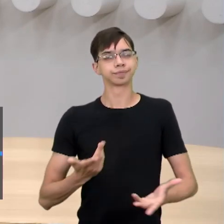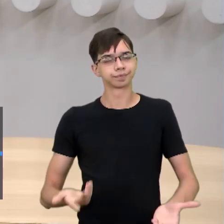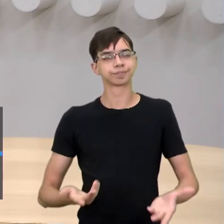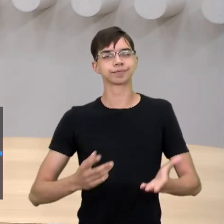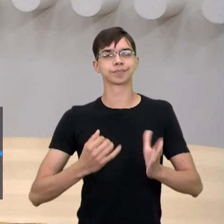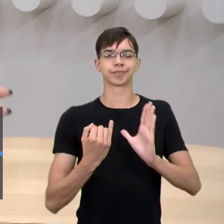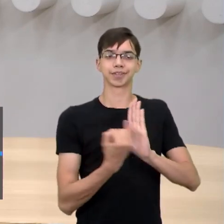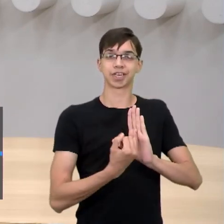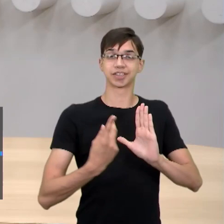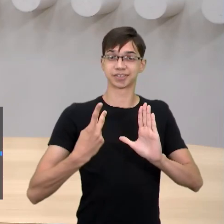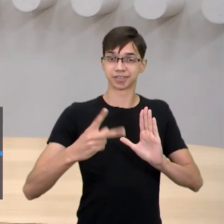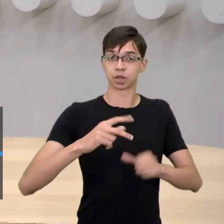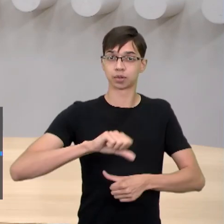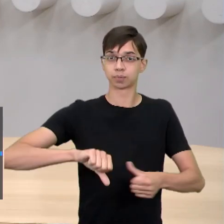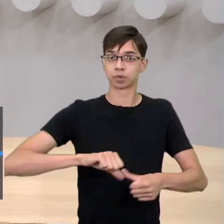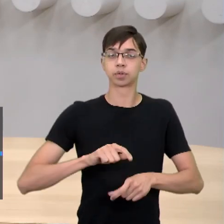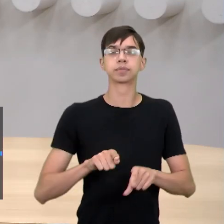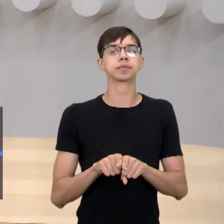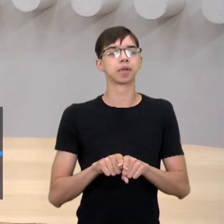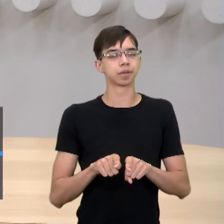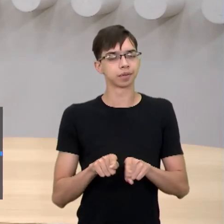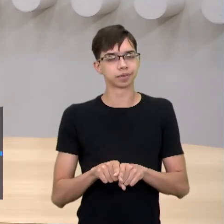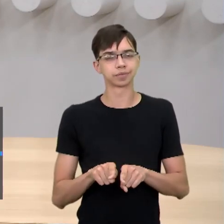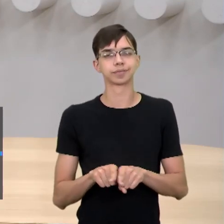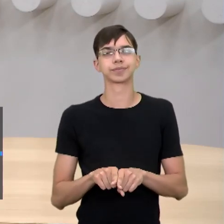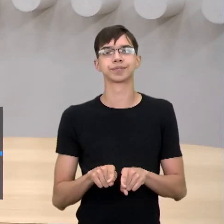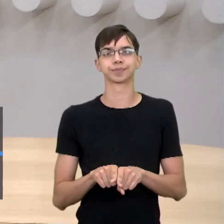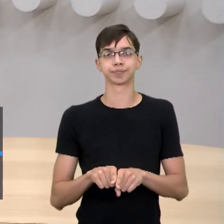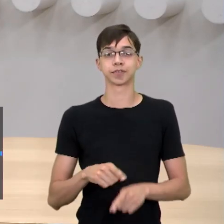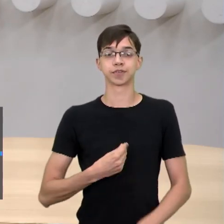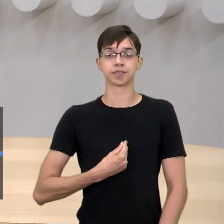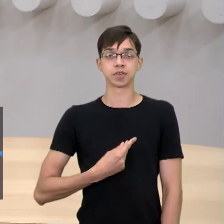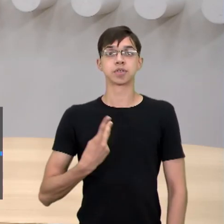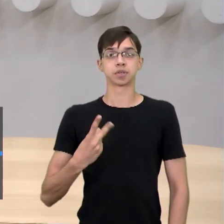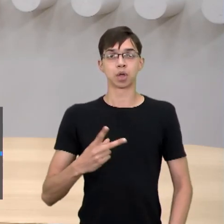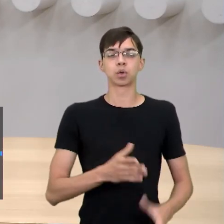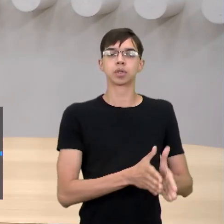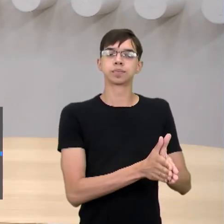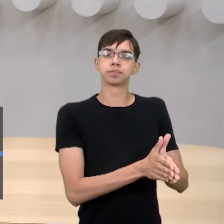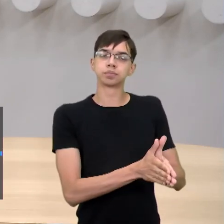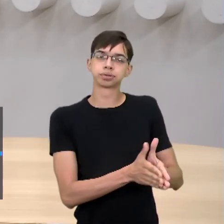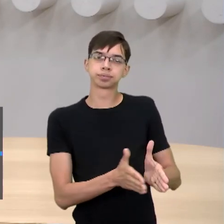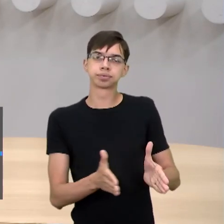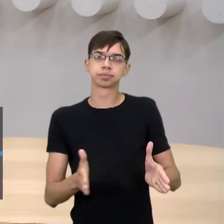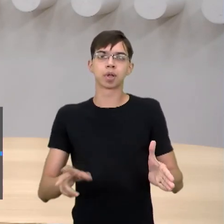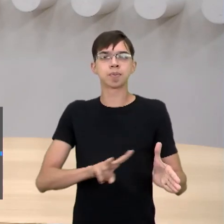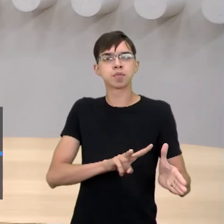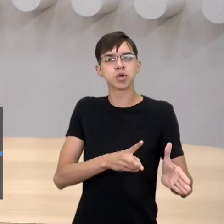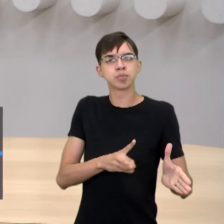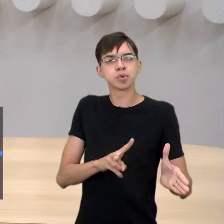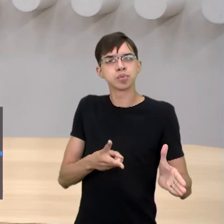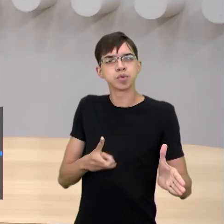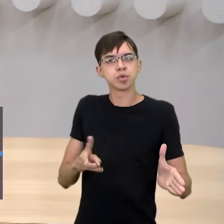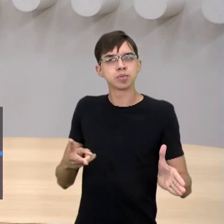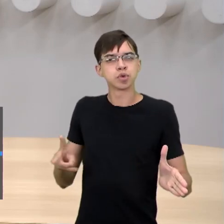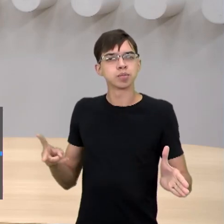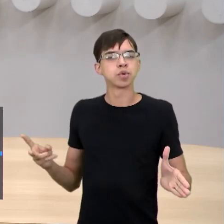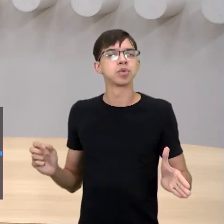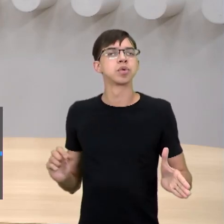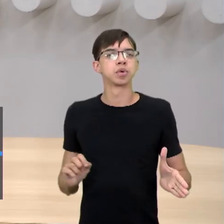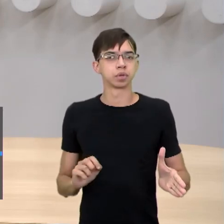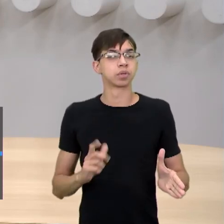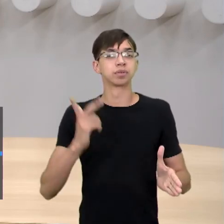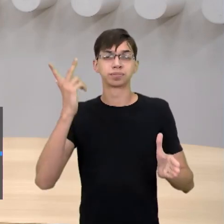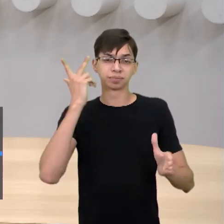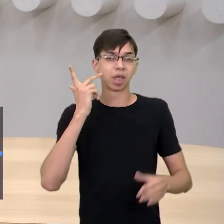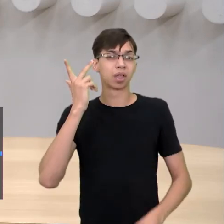vai mudar completamente ao longo da sua vida, né? E isso é uma parte natural, não é que eu deixo de